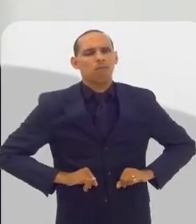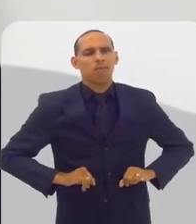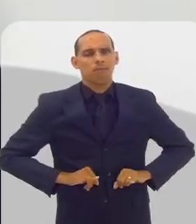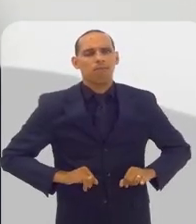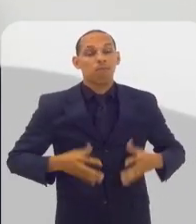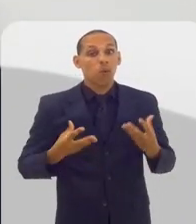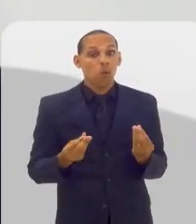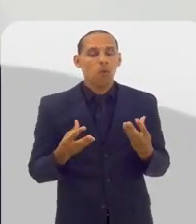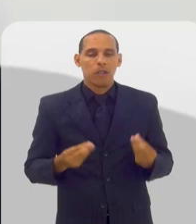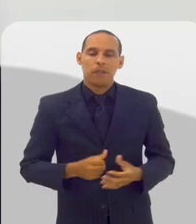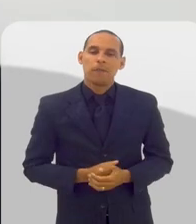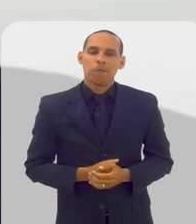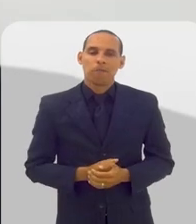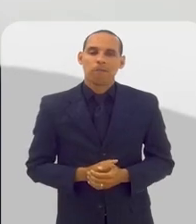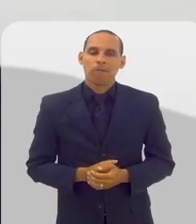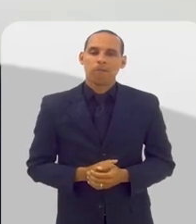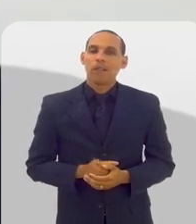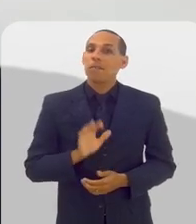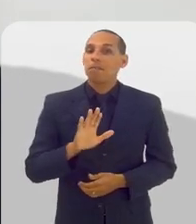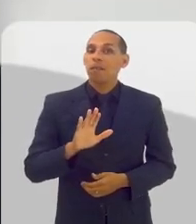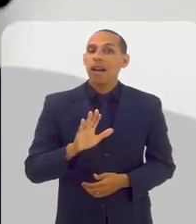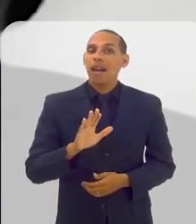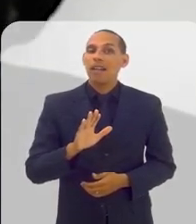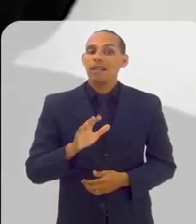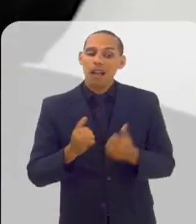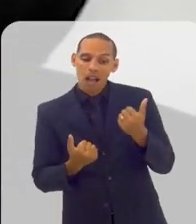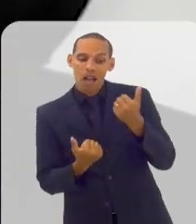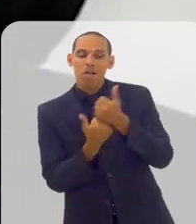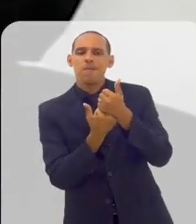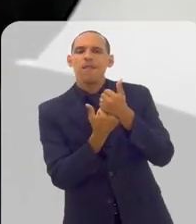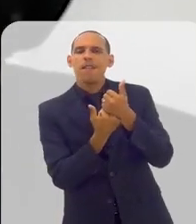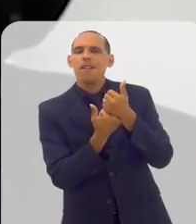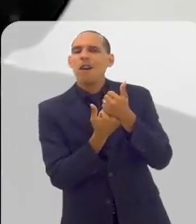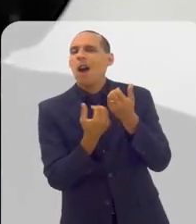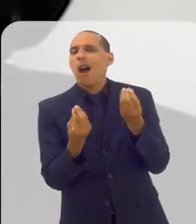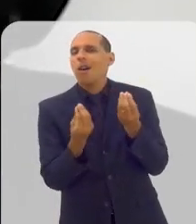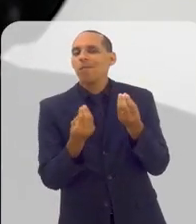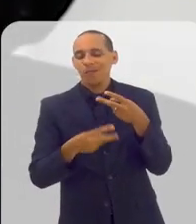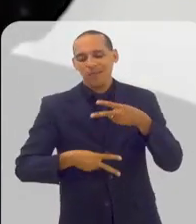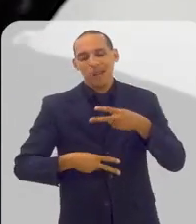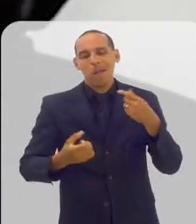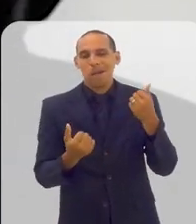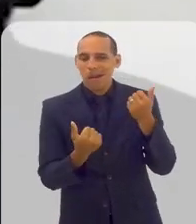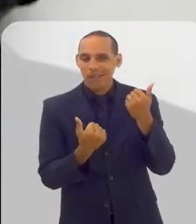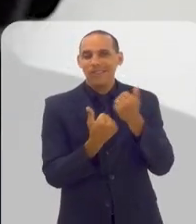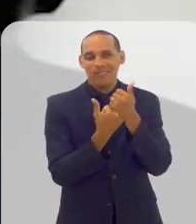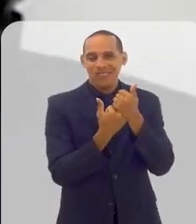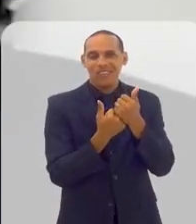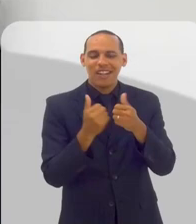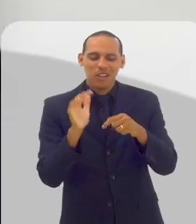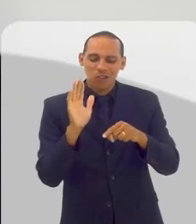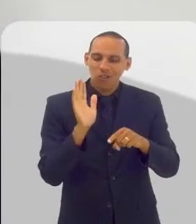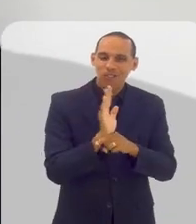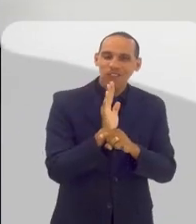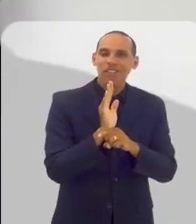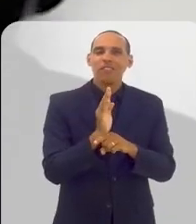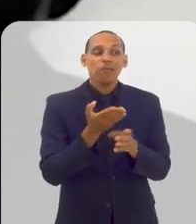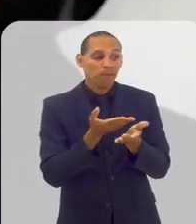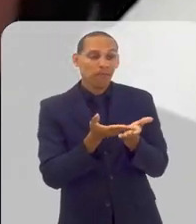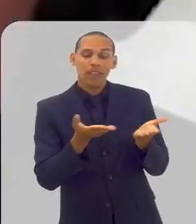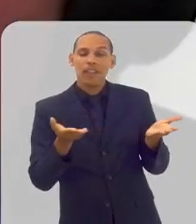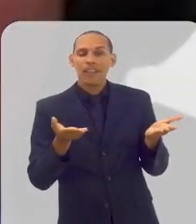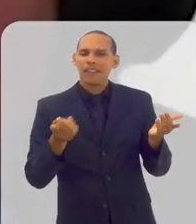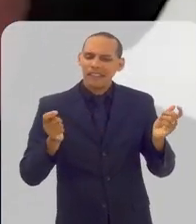e eles sofreram e eles tiveram que sofreram muito e aonde é que eles ancoraram eles ancoraram no apoio do SEBRAE